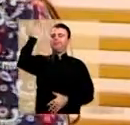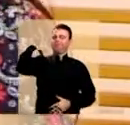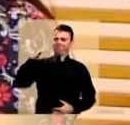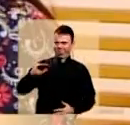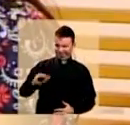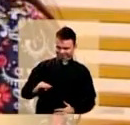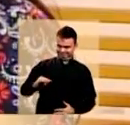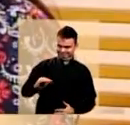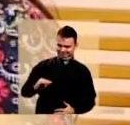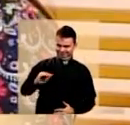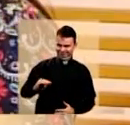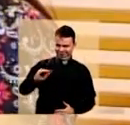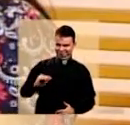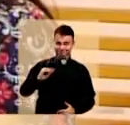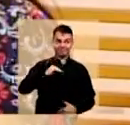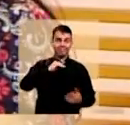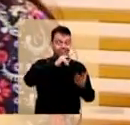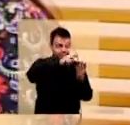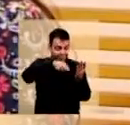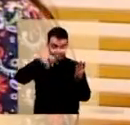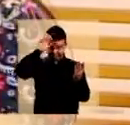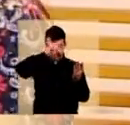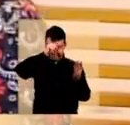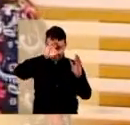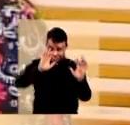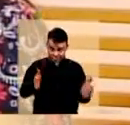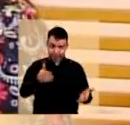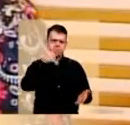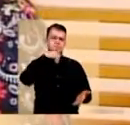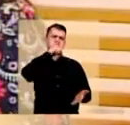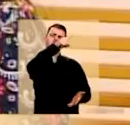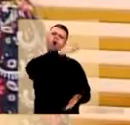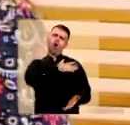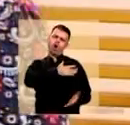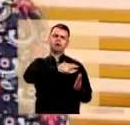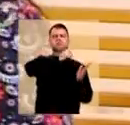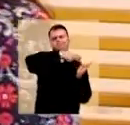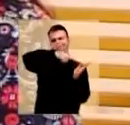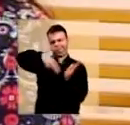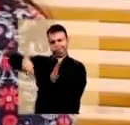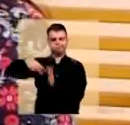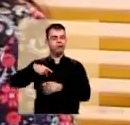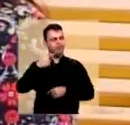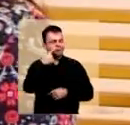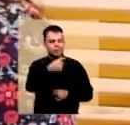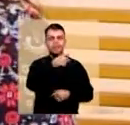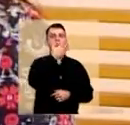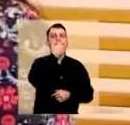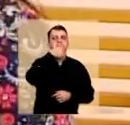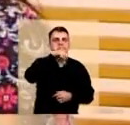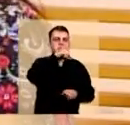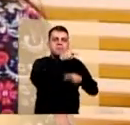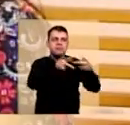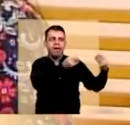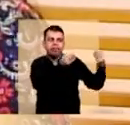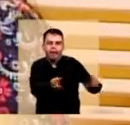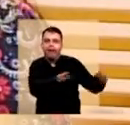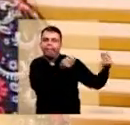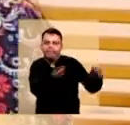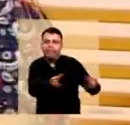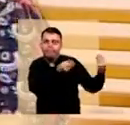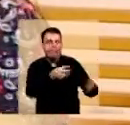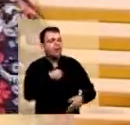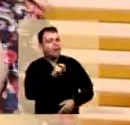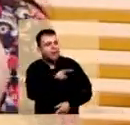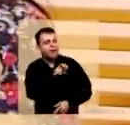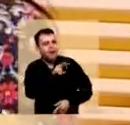muito cedo, né? Quando eu fui alfabetizada, minha mãe já gostava muito de livros. E aí eu via ela ganhando coleções do meu pai.